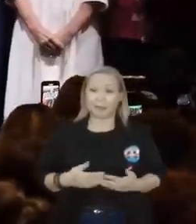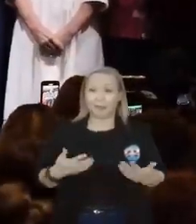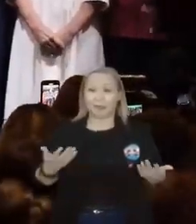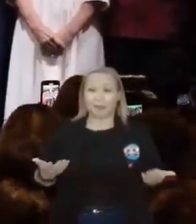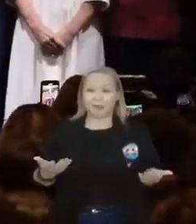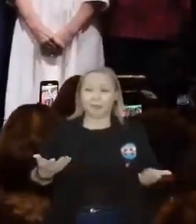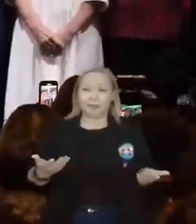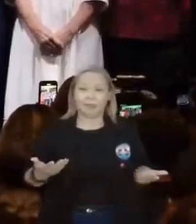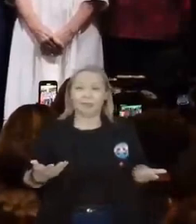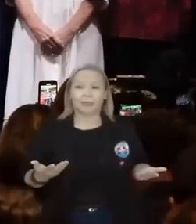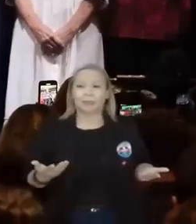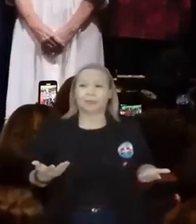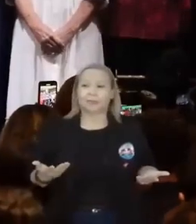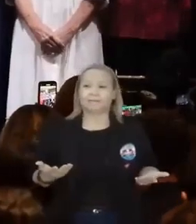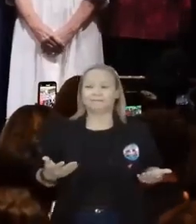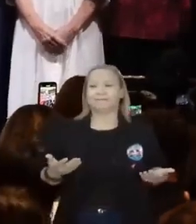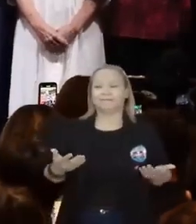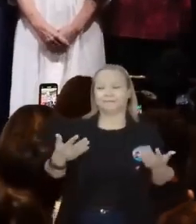então,